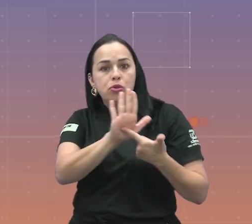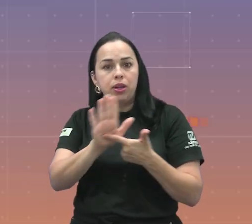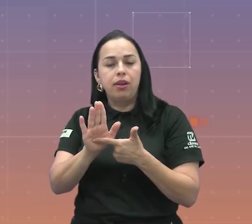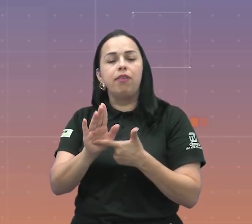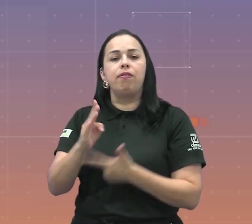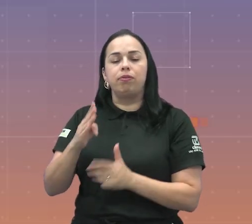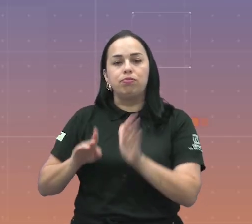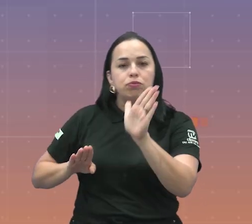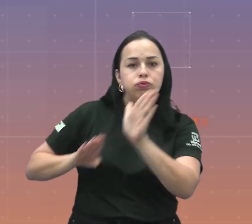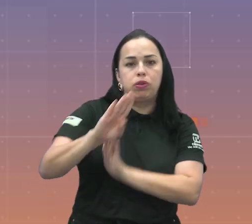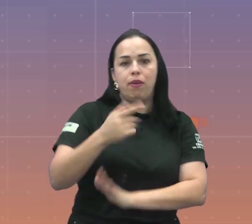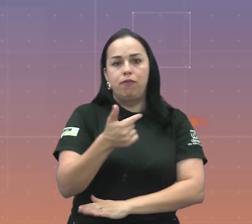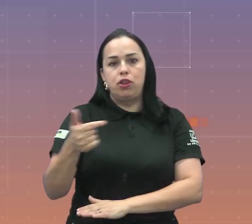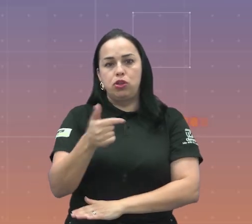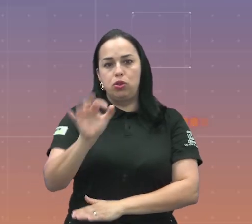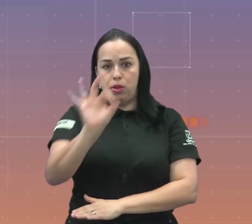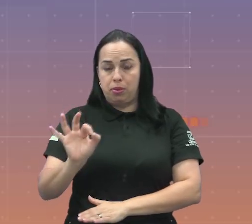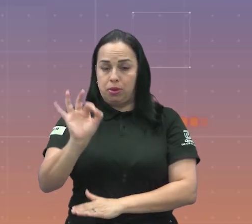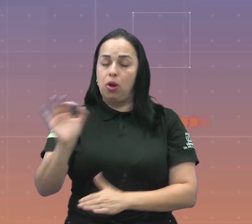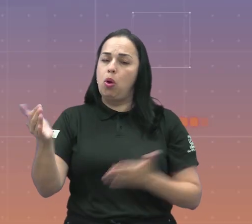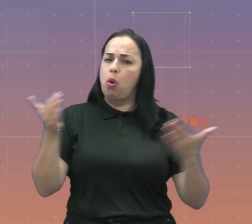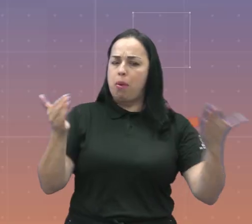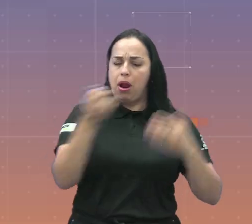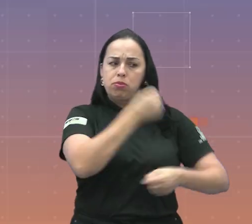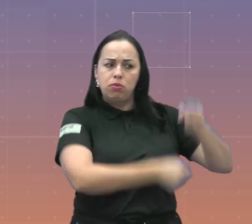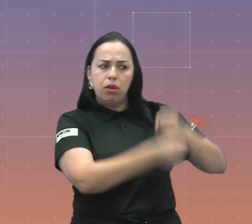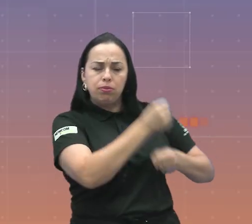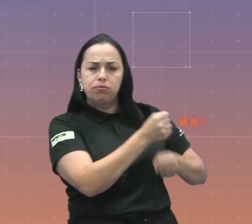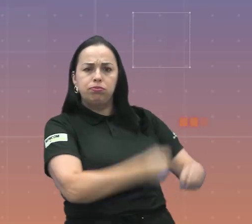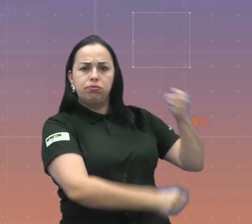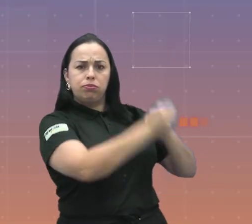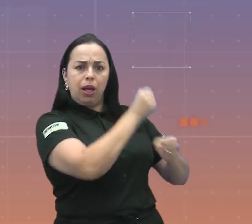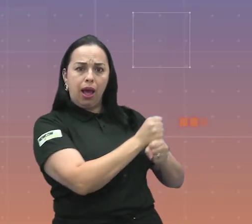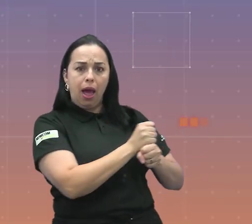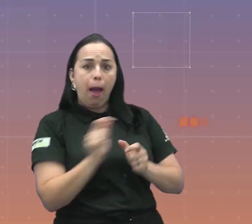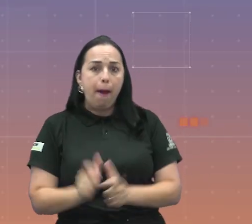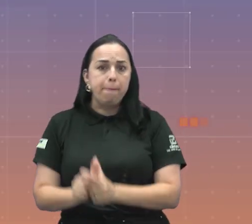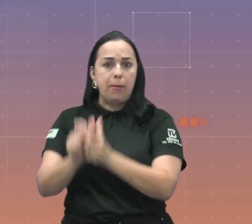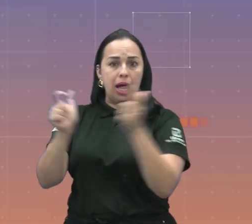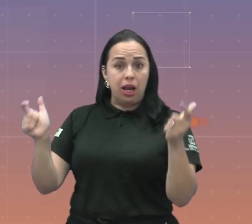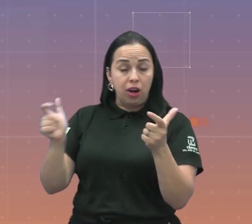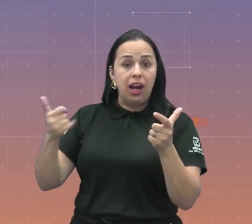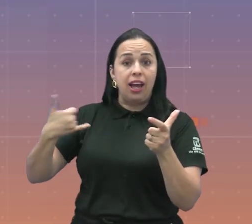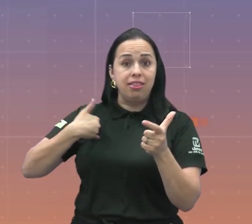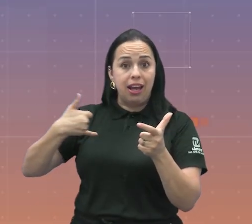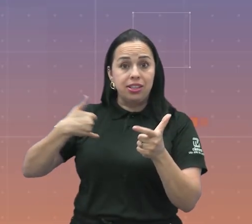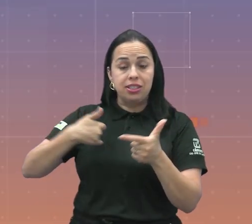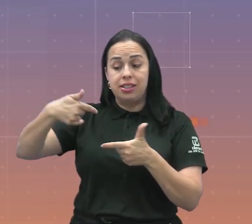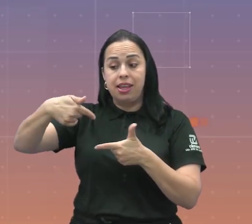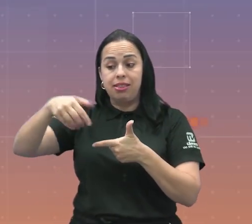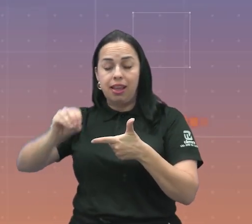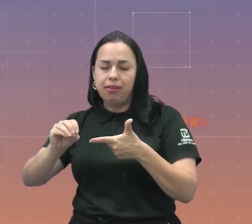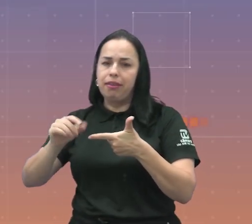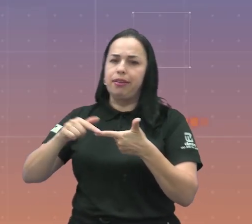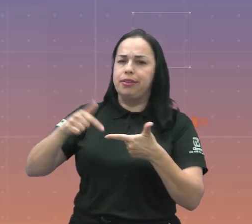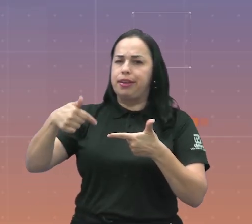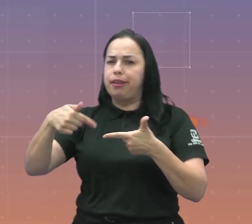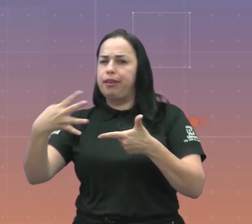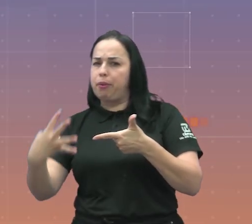aumento de 22% nas denúncias em comparação com o ano anterior. A maior parte das vítimas tem entre 70 e